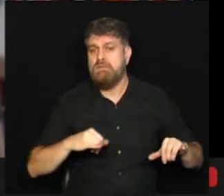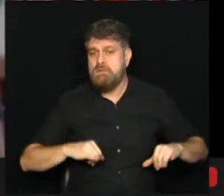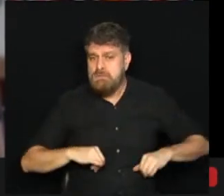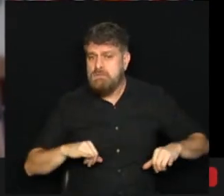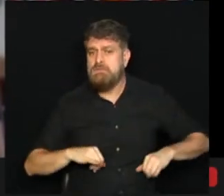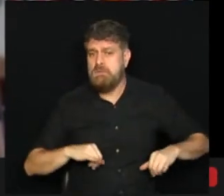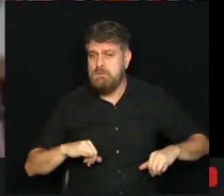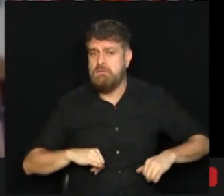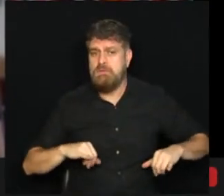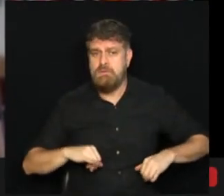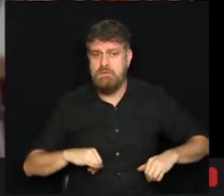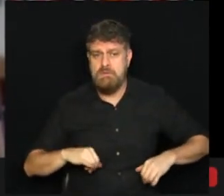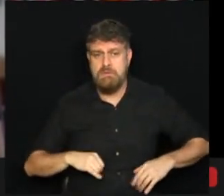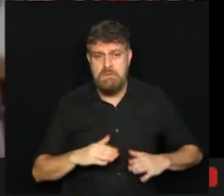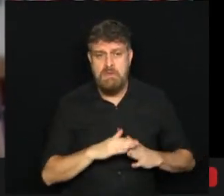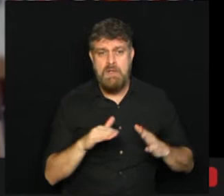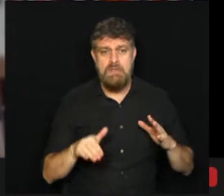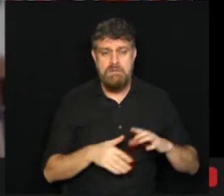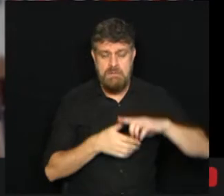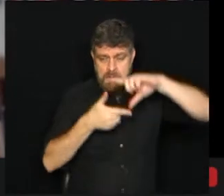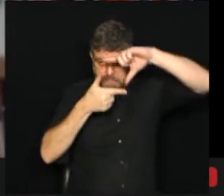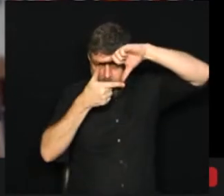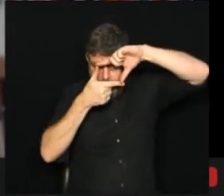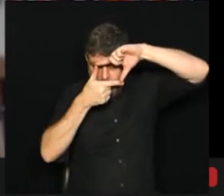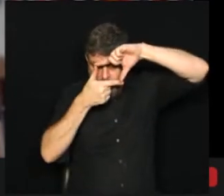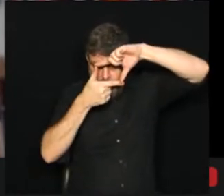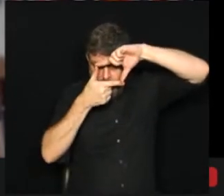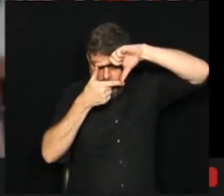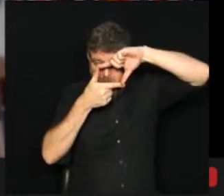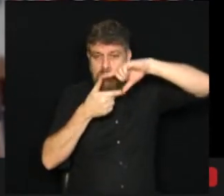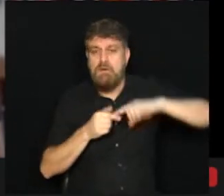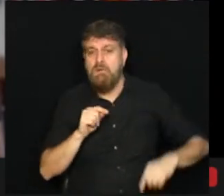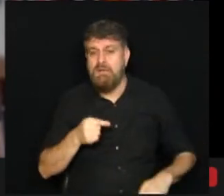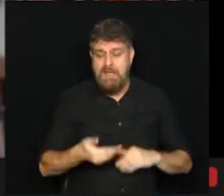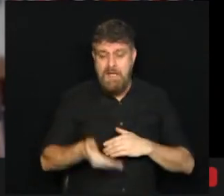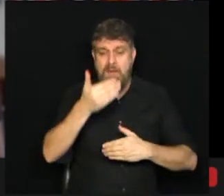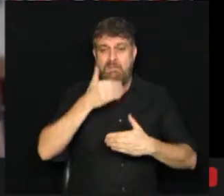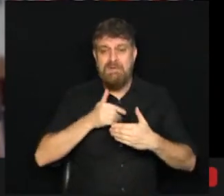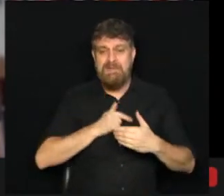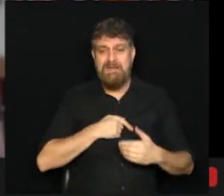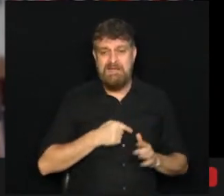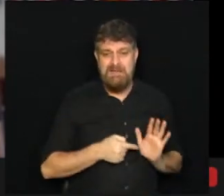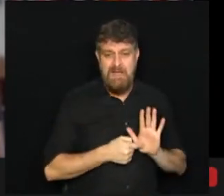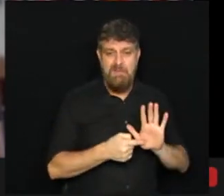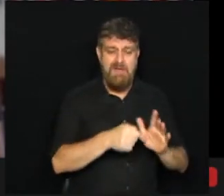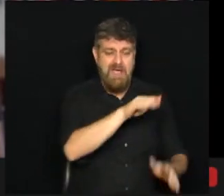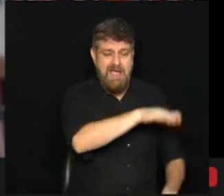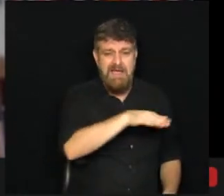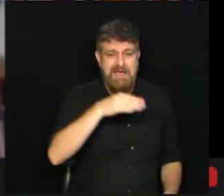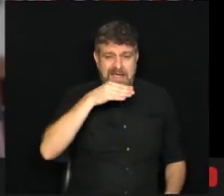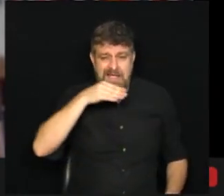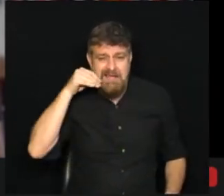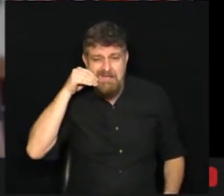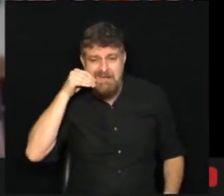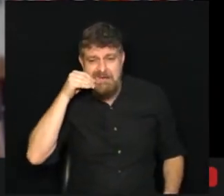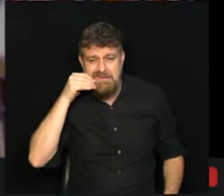Então, todo tipo de conservadorismo expõe as crianças, expõe os adolescentes,